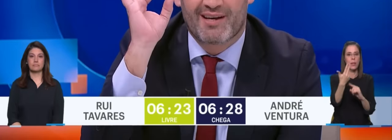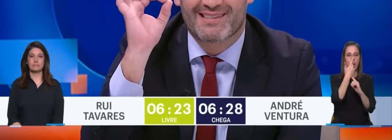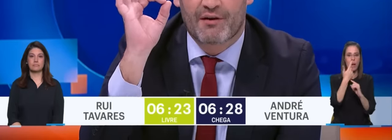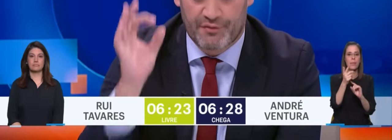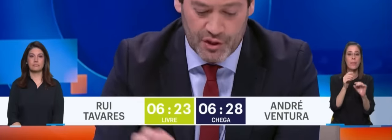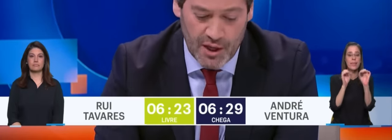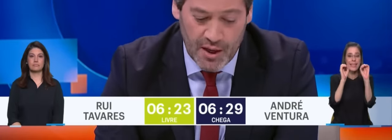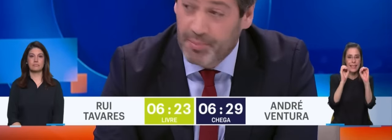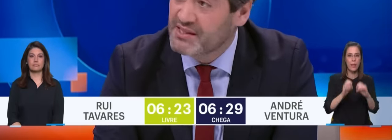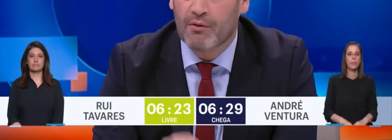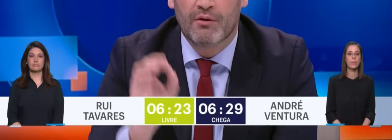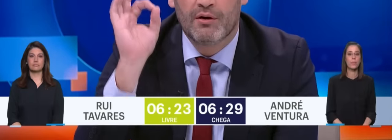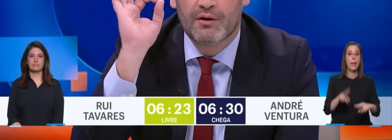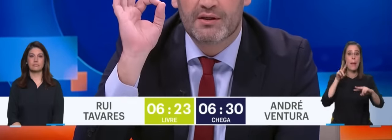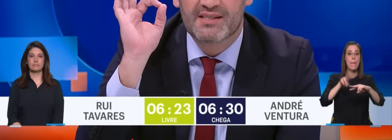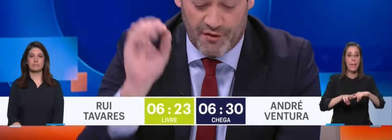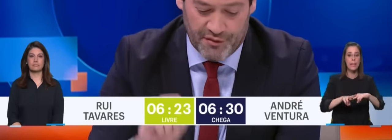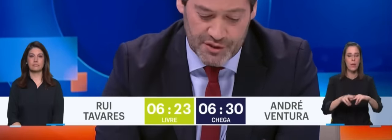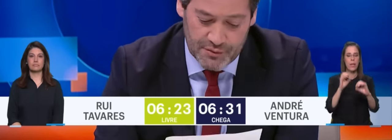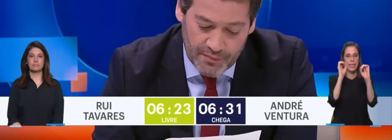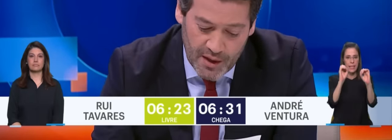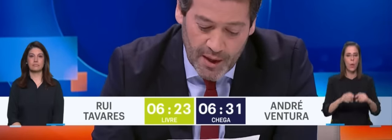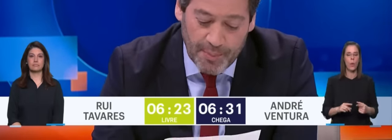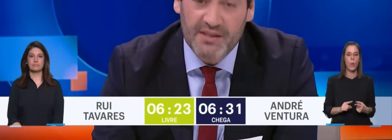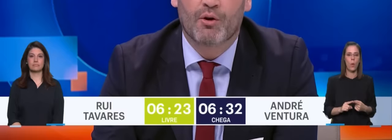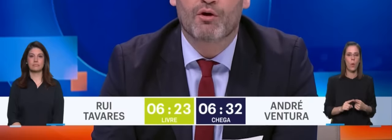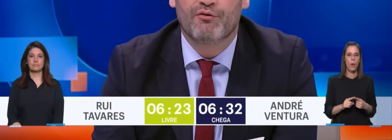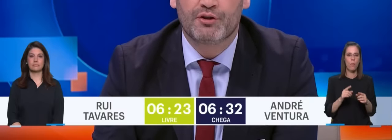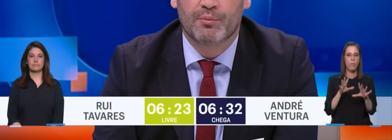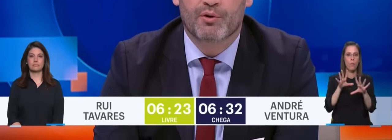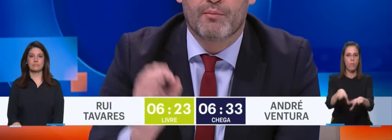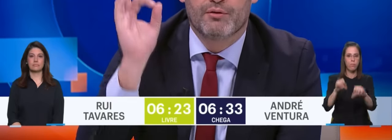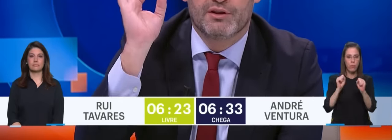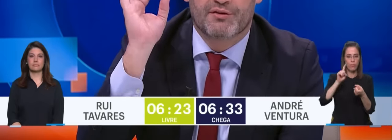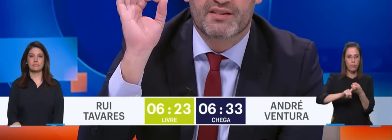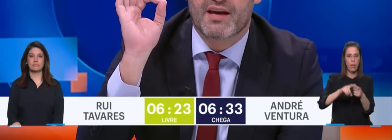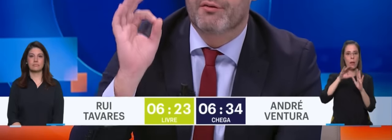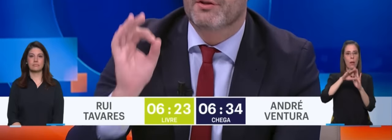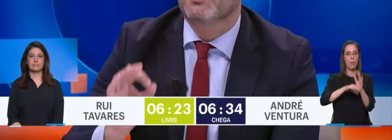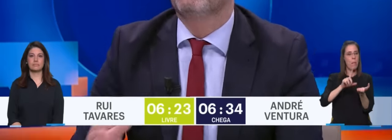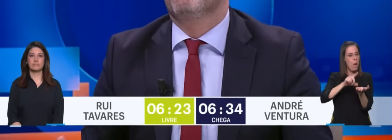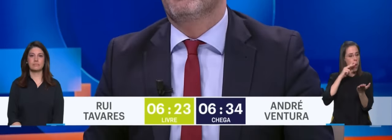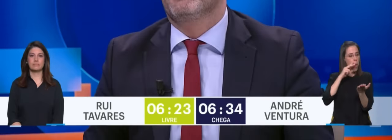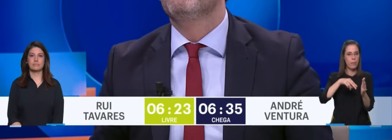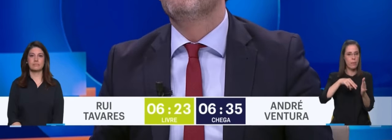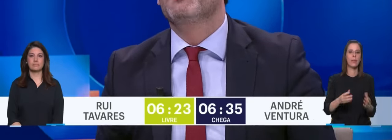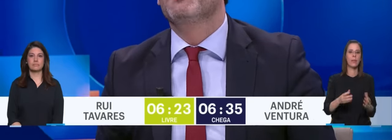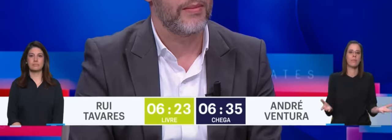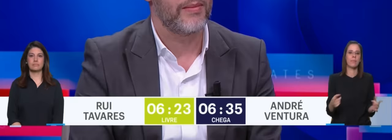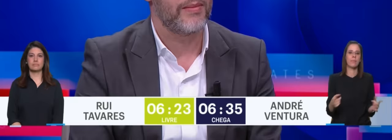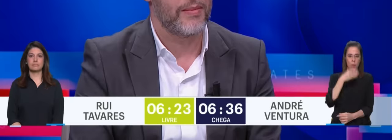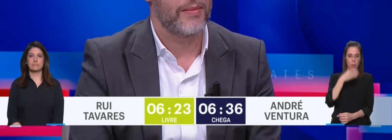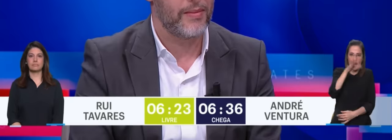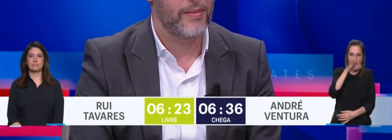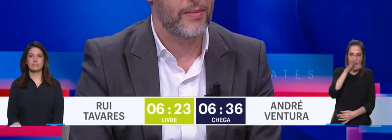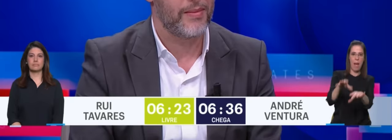o Rui Tavares zero vezes prisão zero vezes apreensão ao Confisco no programa do livre zero vezes Rui Tavares você não quer saber da